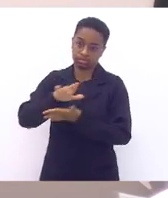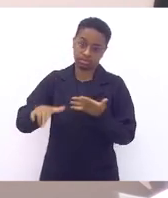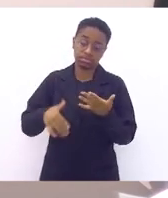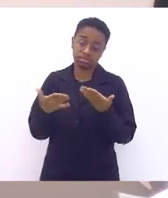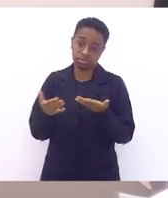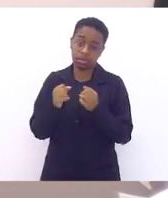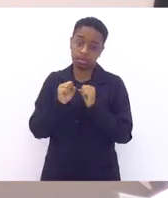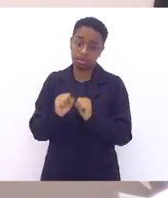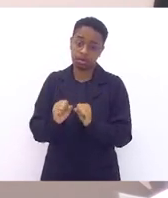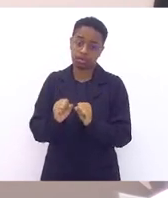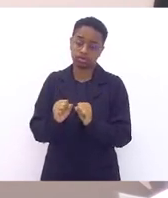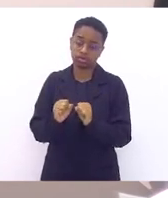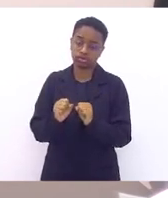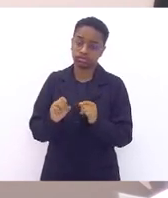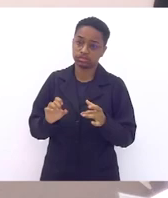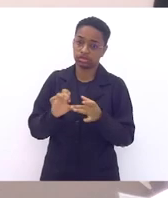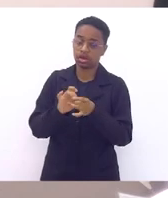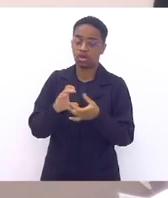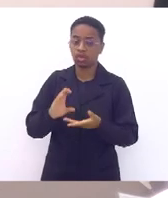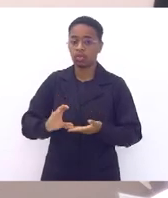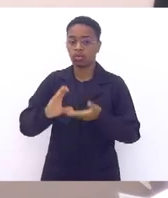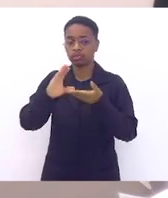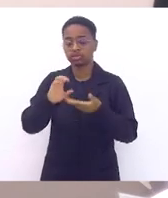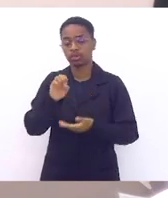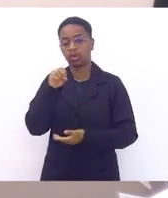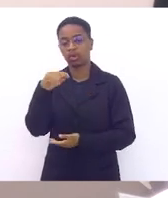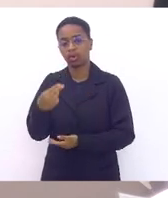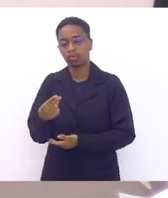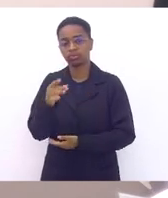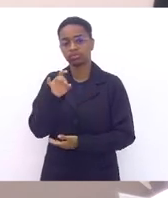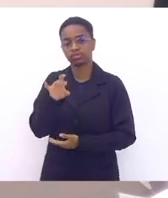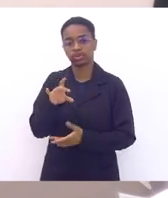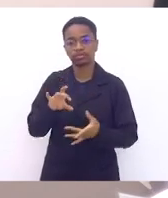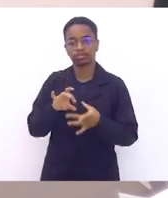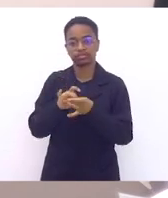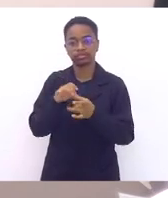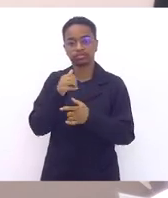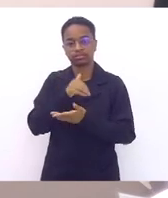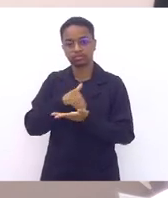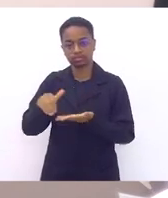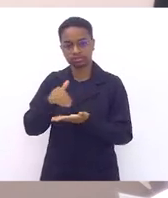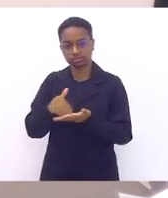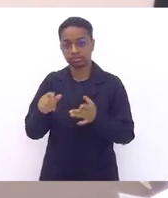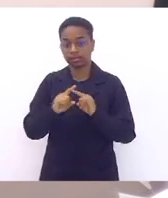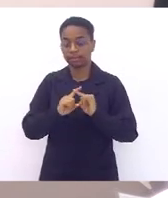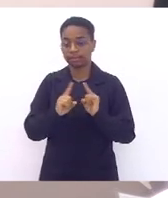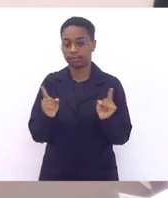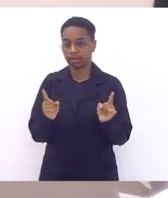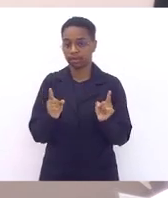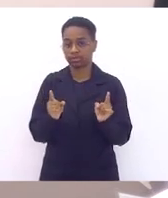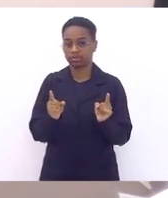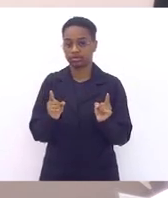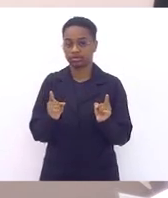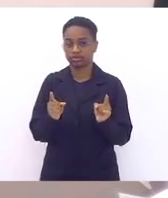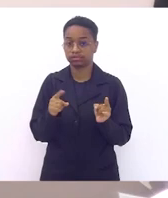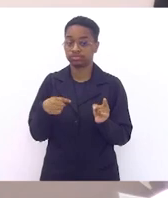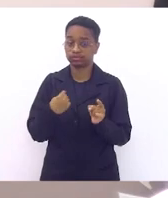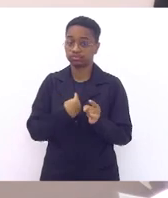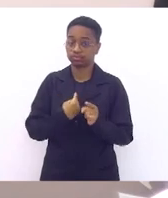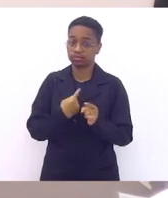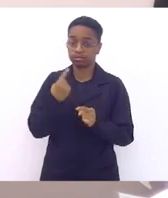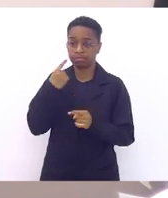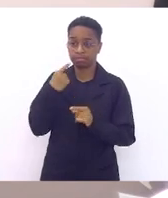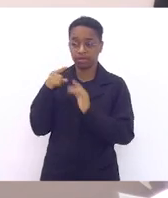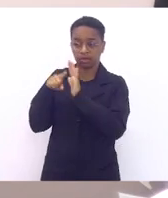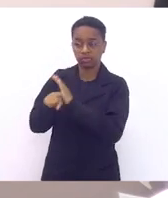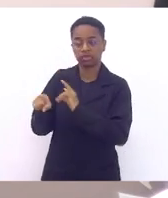a mesma fala, ou ligado ao Conselho, ou ligado apenas à Secretaria. Mas nós questionamos, inclusive, essa